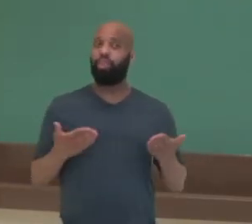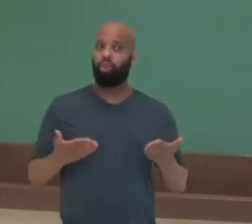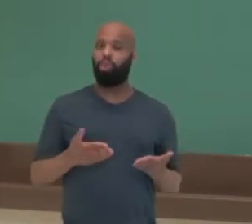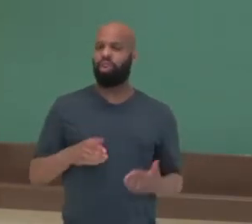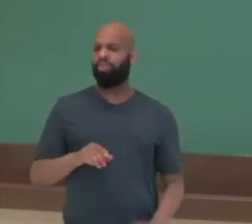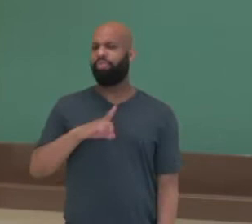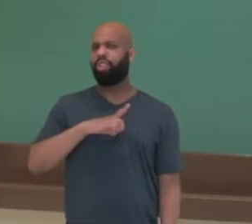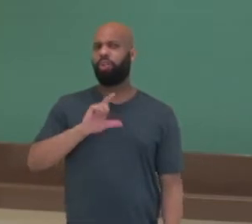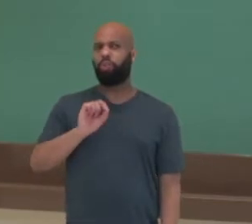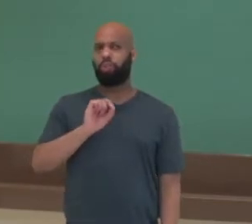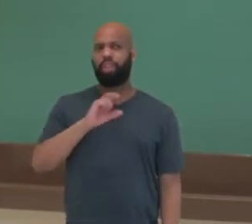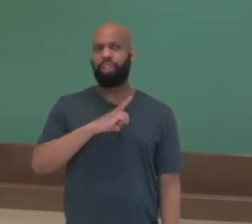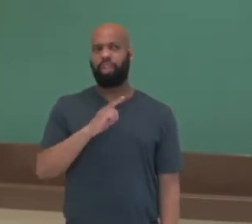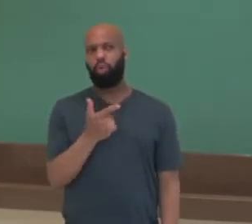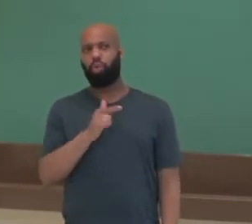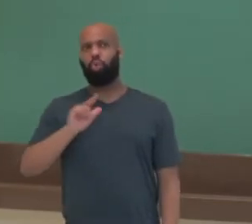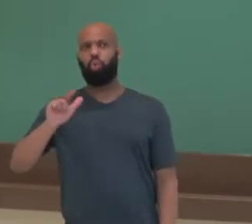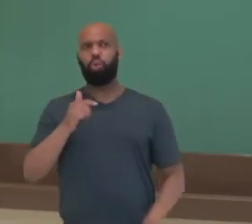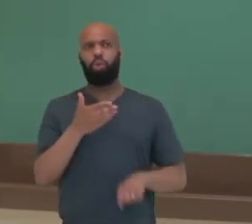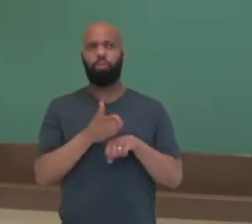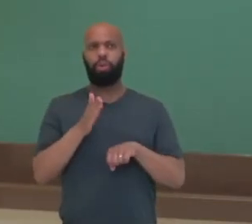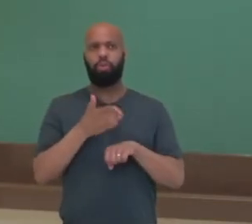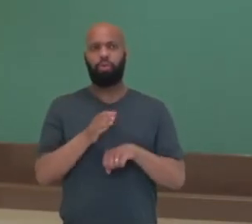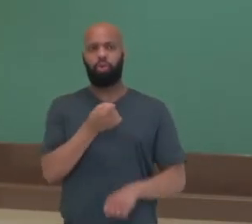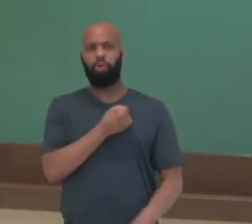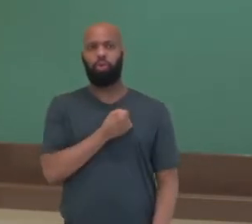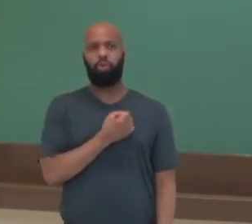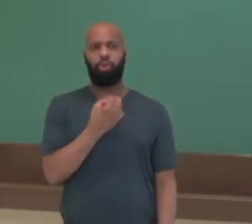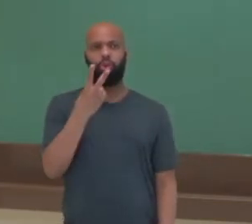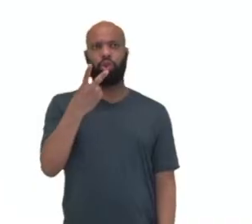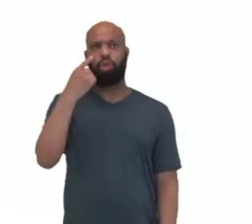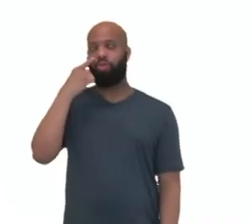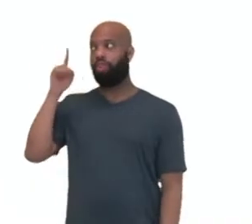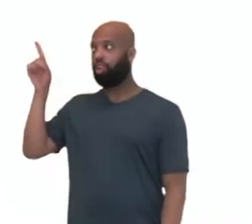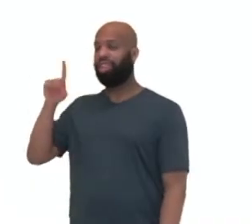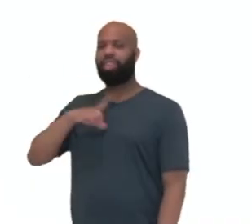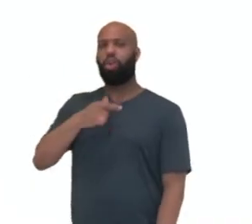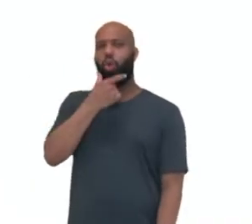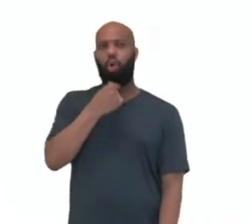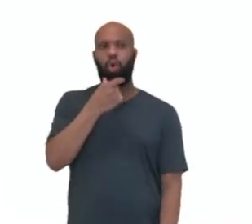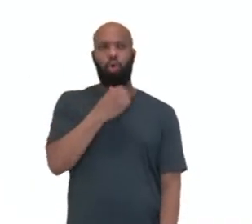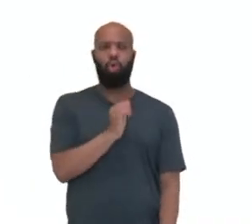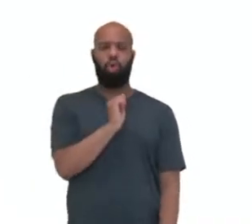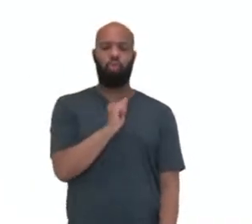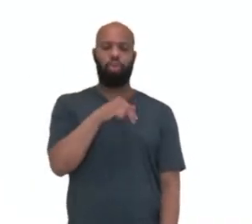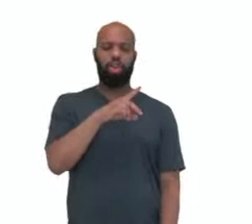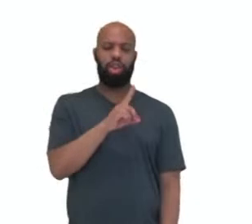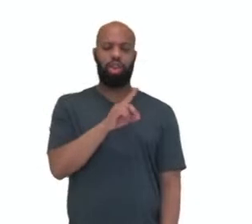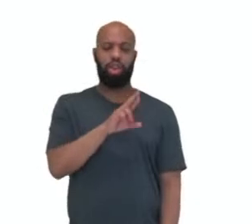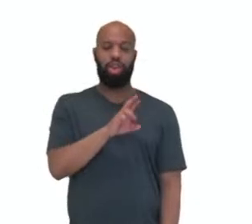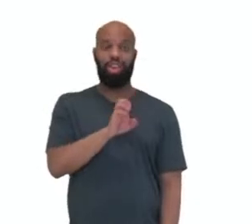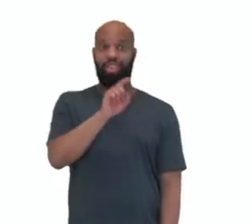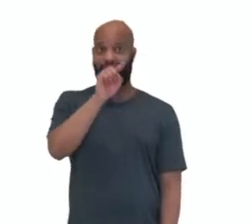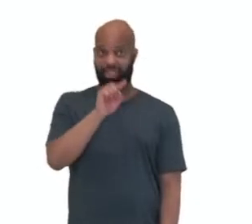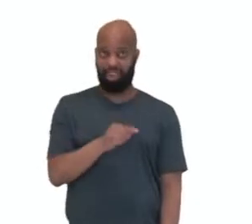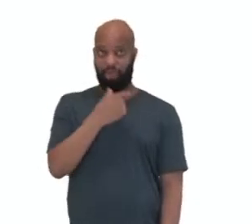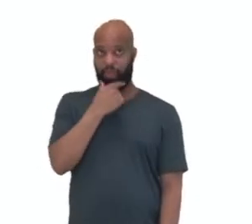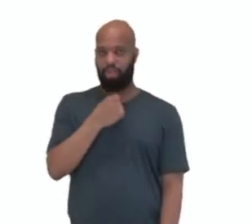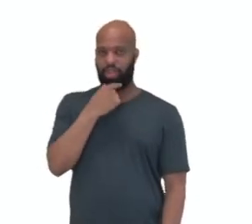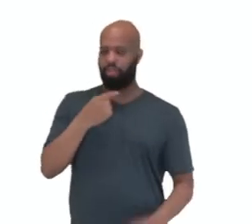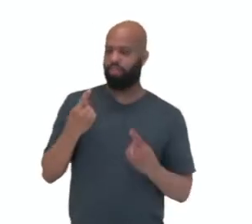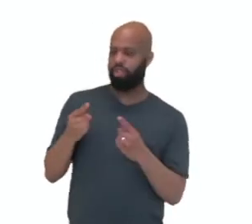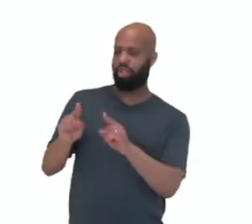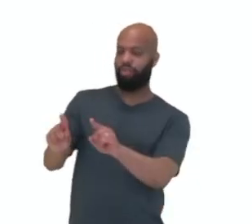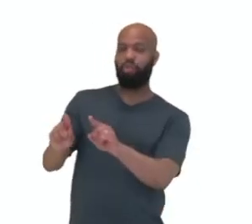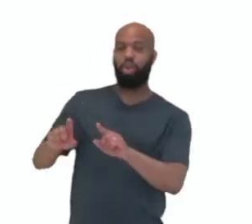agora para o praticando 2. Olha só, no praticando 2, André